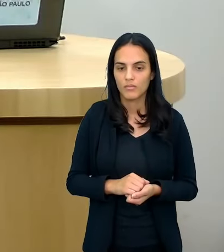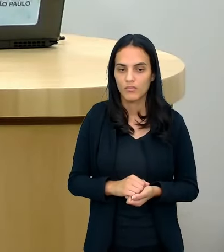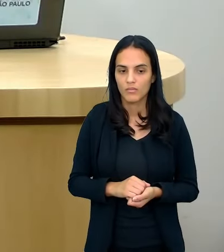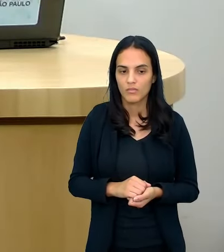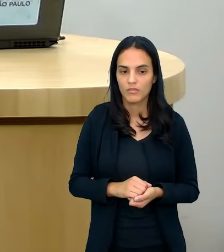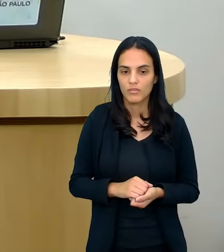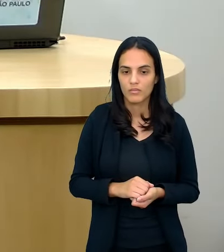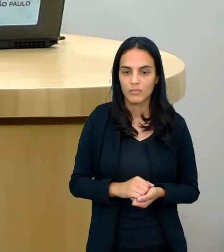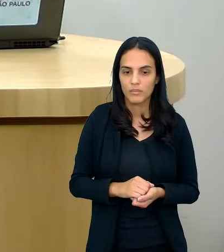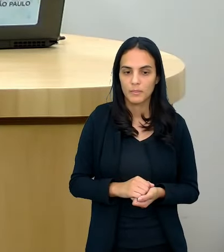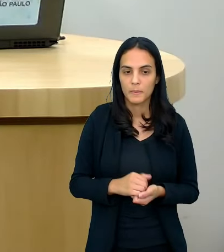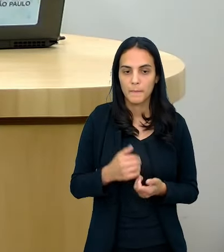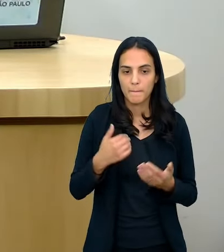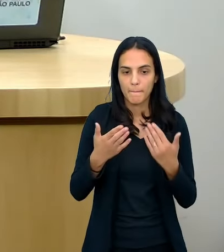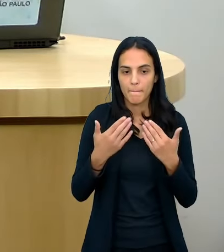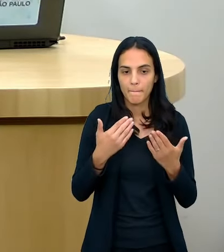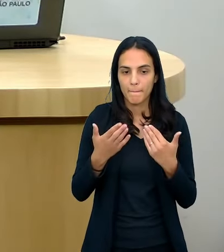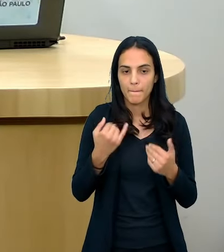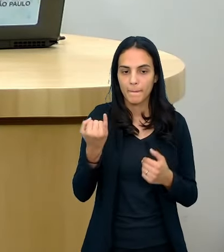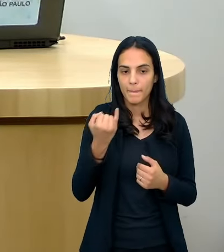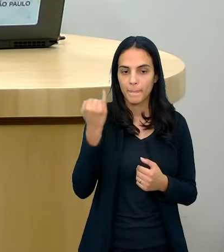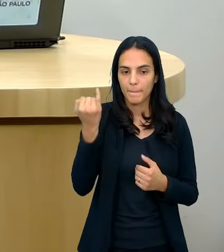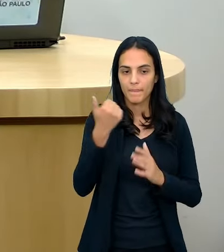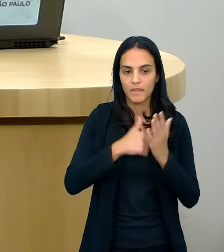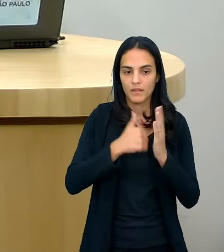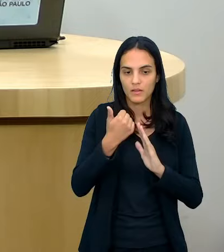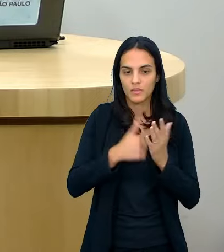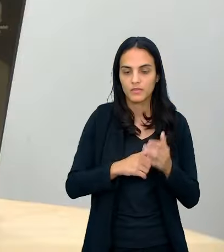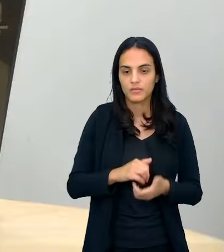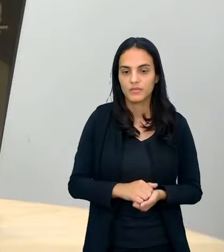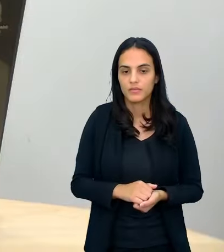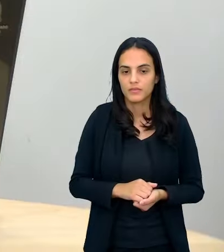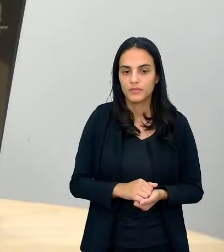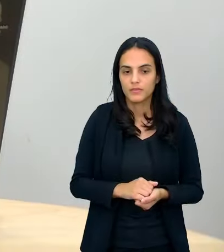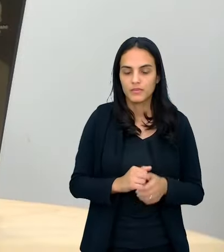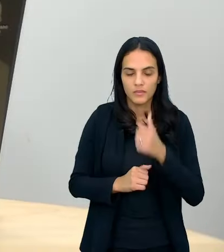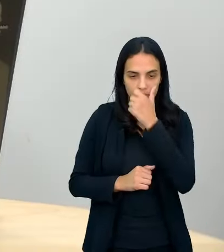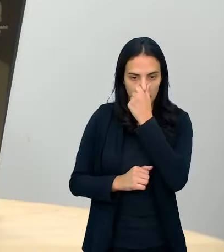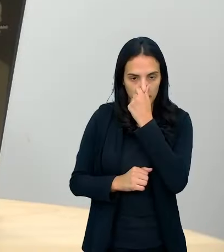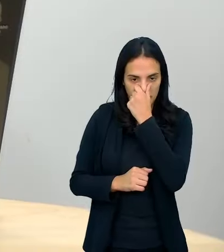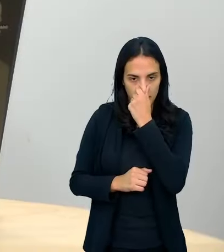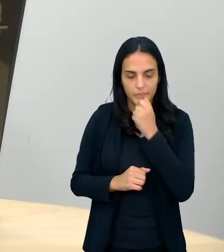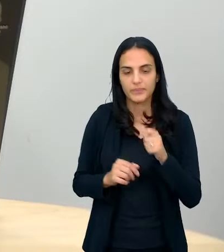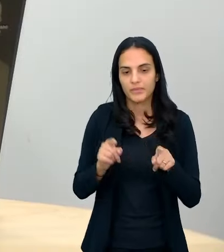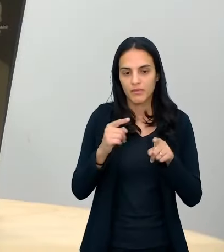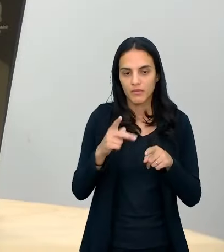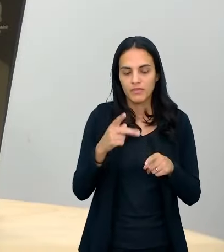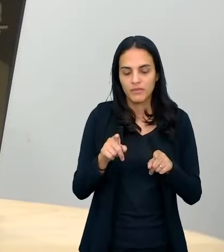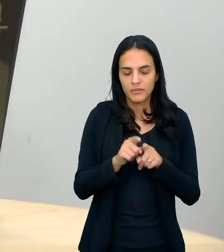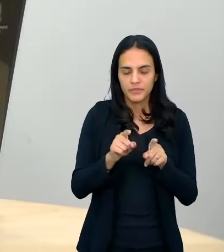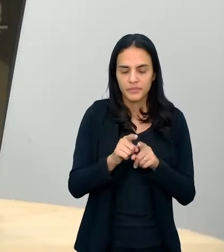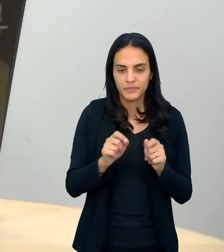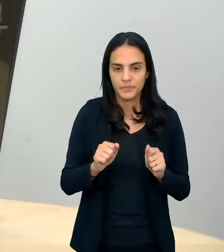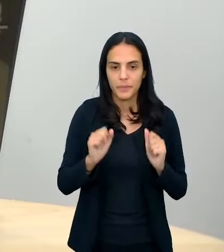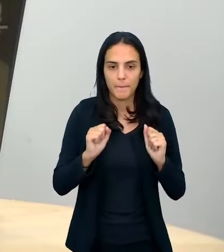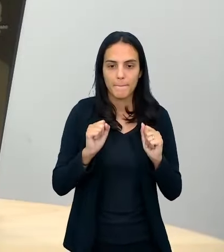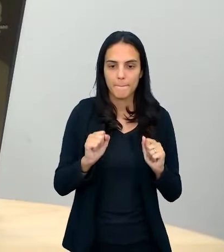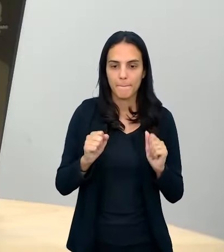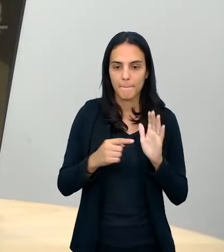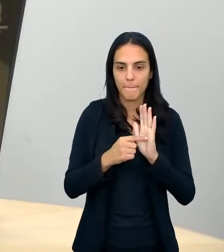conversar um pouquinho dessa importância, né, da avaliação. Isso. Como uma forma de processo mesmo. Você consegue acompanhar a